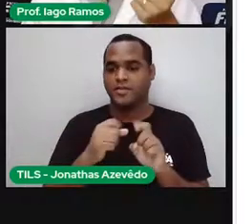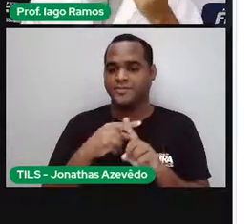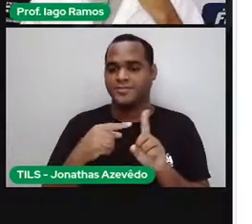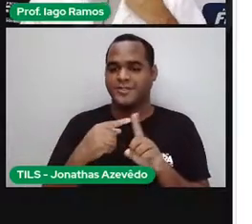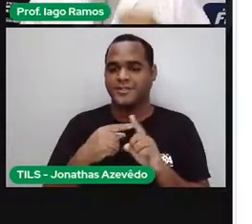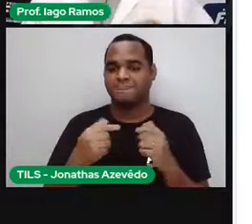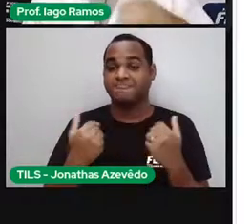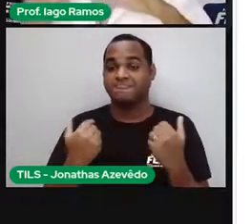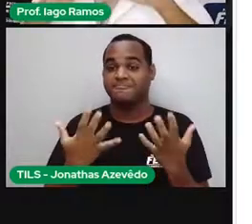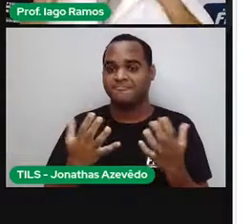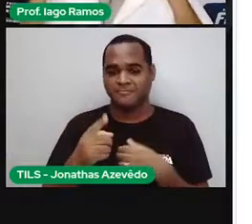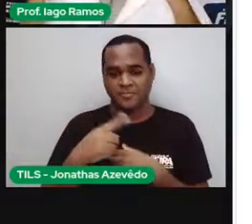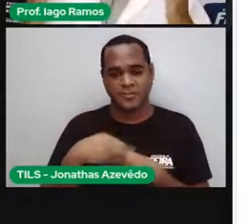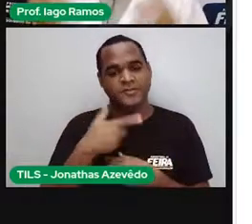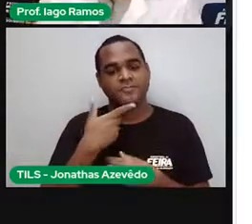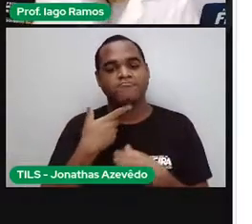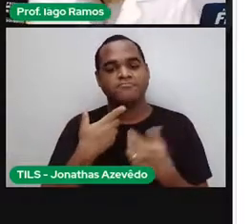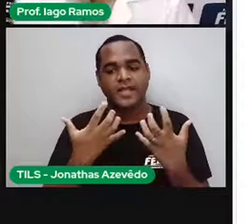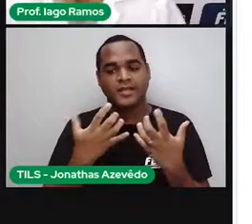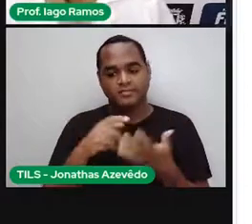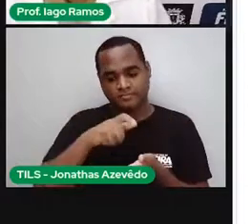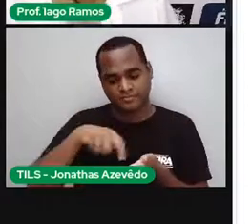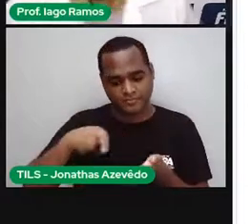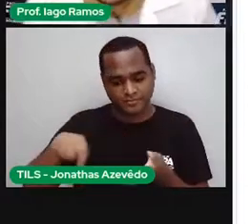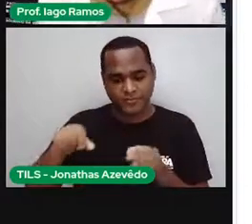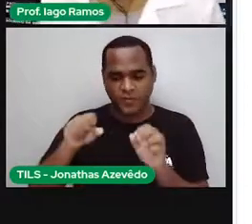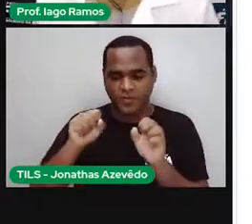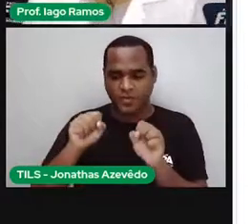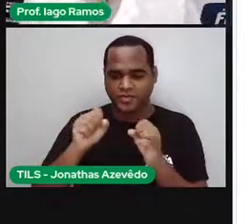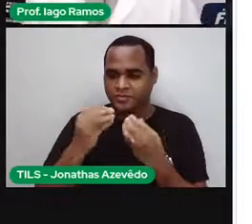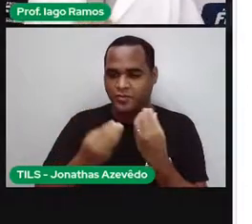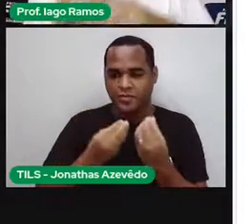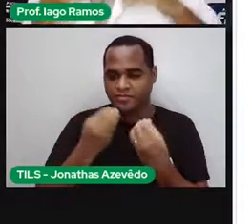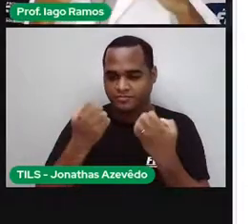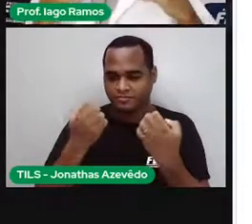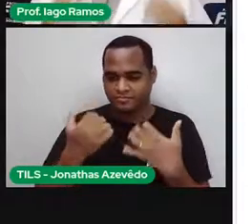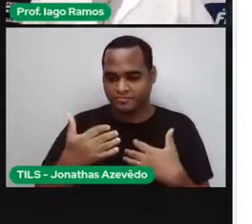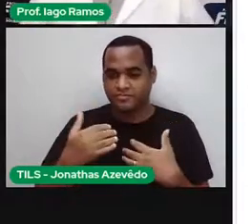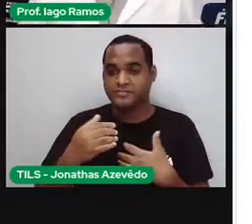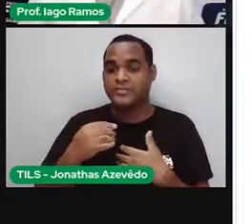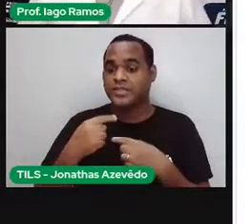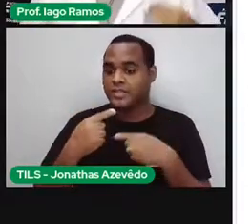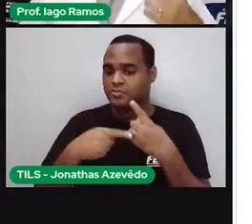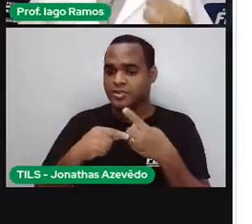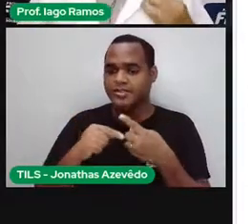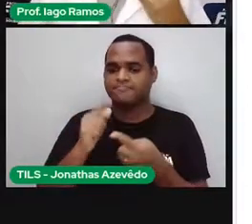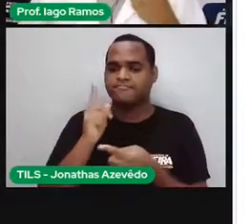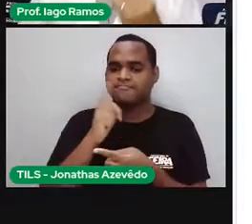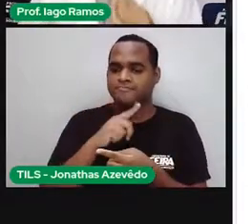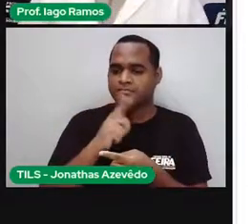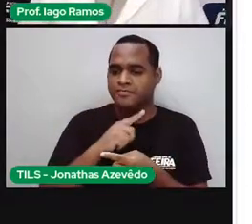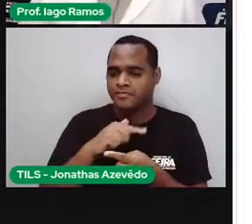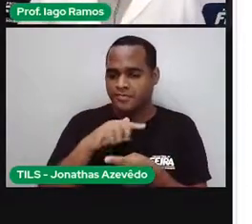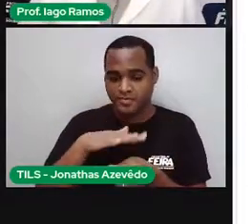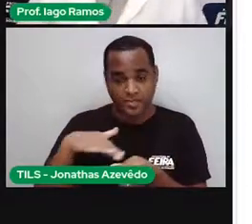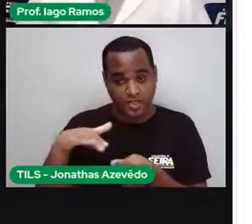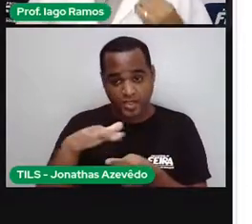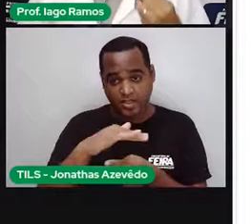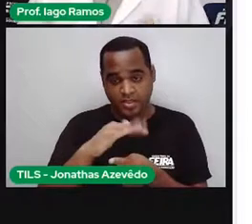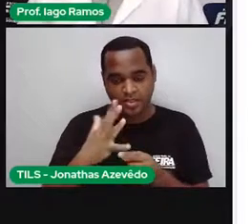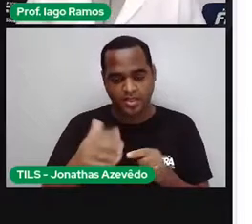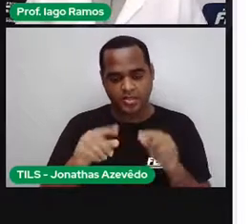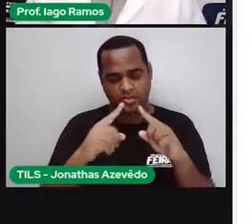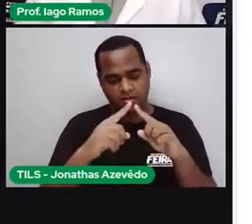Então se a gente quiser escrever uma expressão que dê para gente a área do triângulo